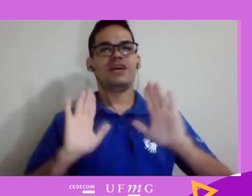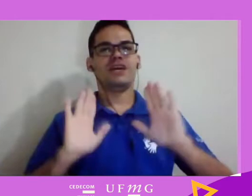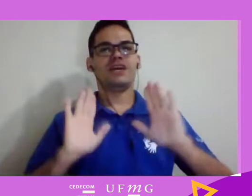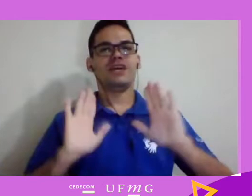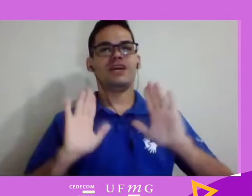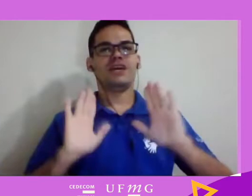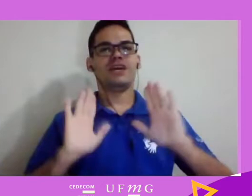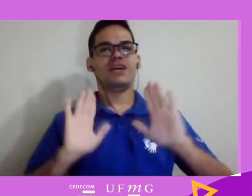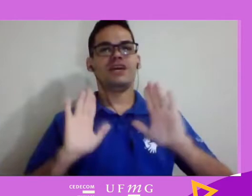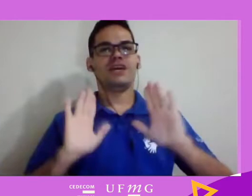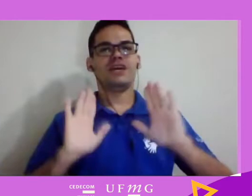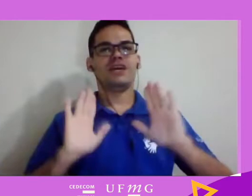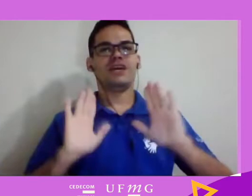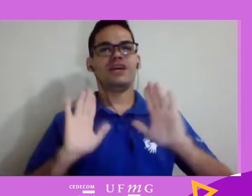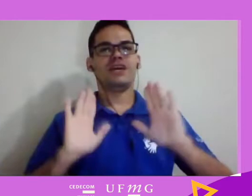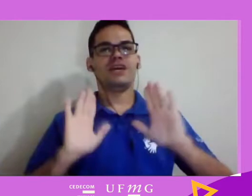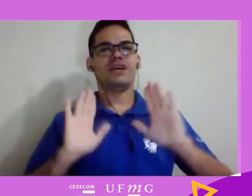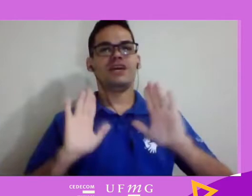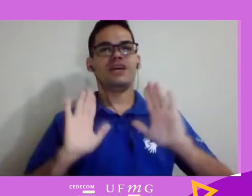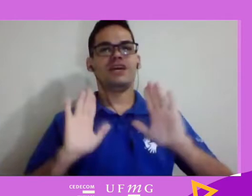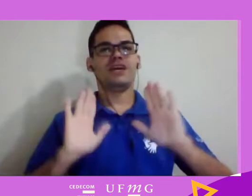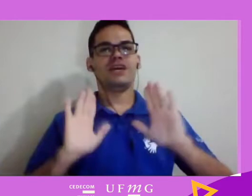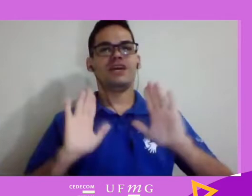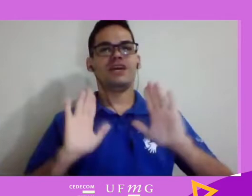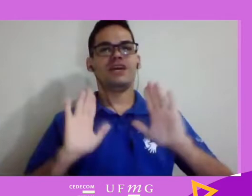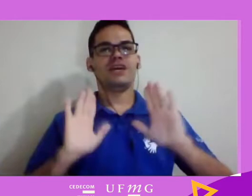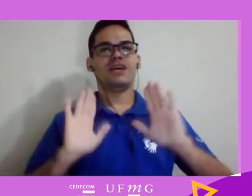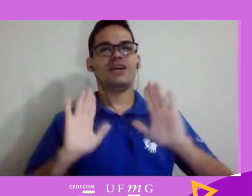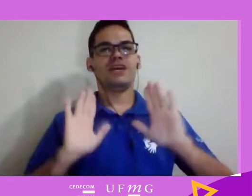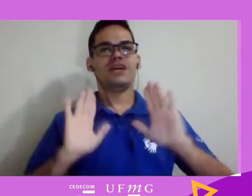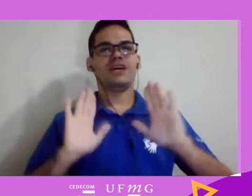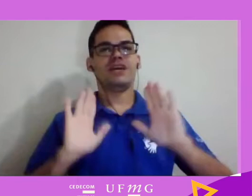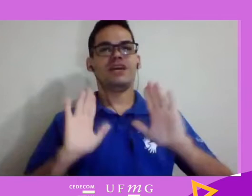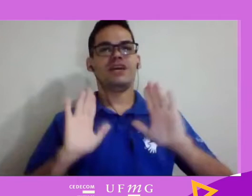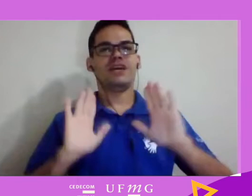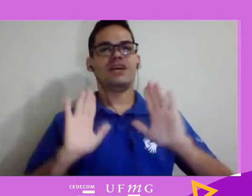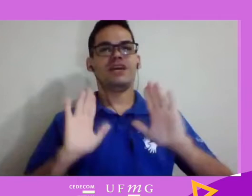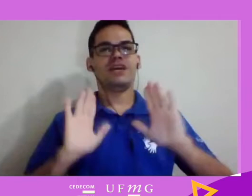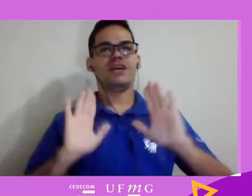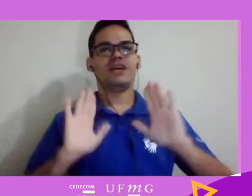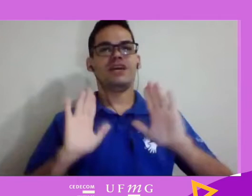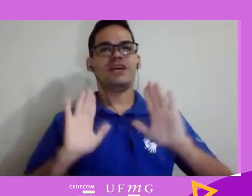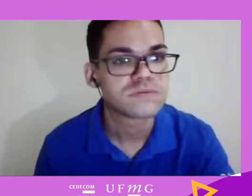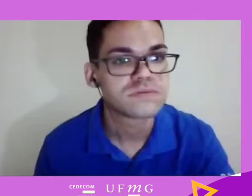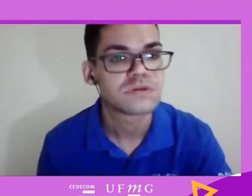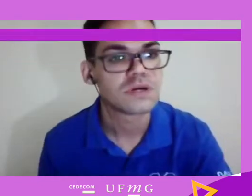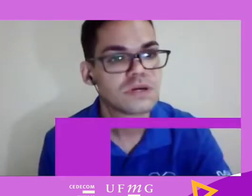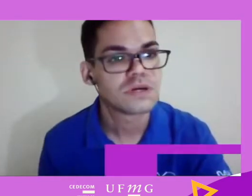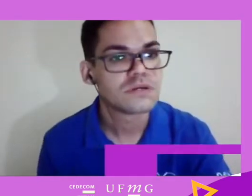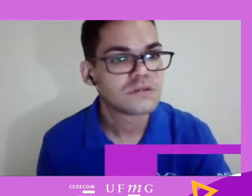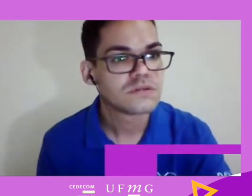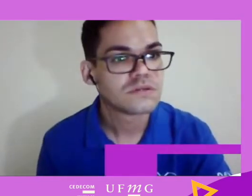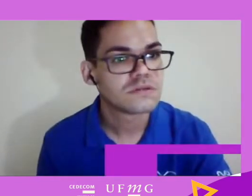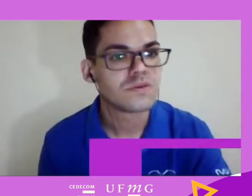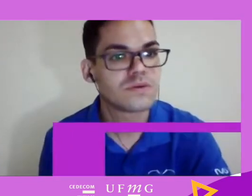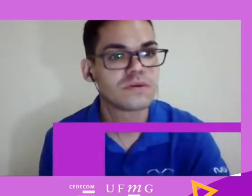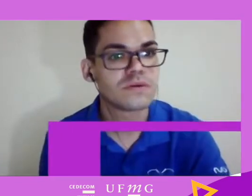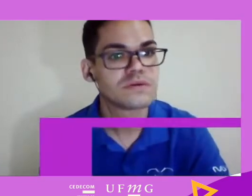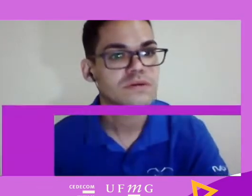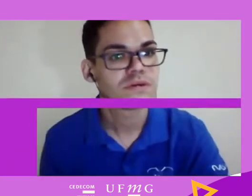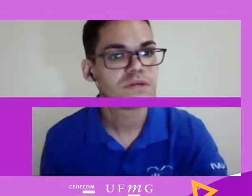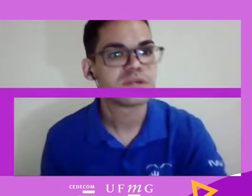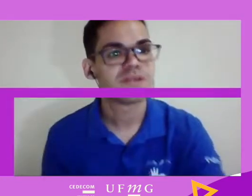sua fala que vocês vêm acompanhando desde 2013, né, esse cenário enfim, das mídias, na internet, nas